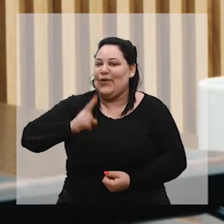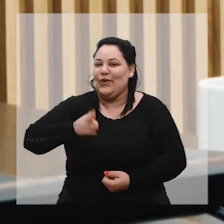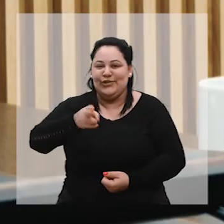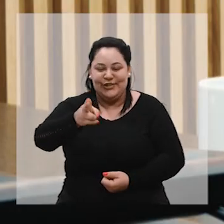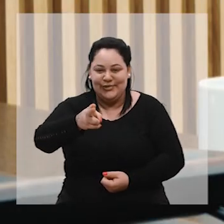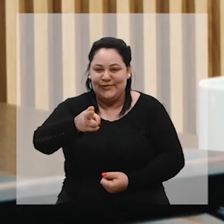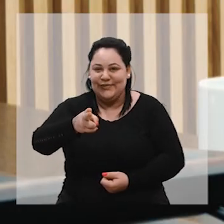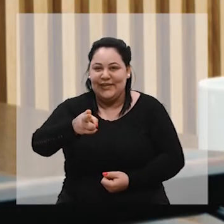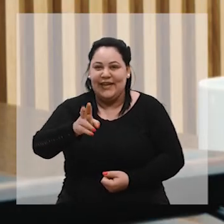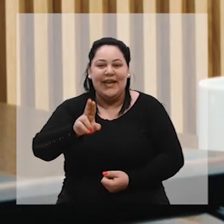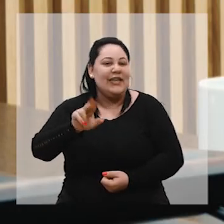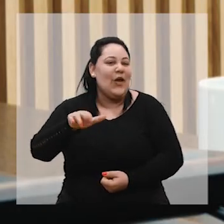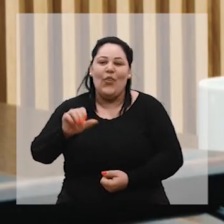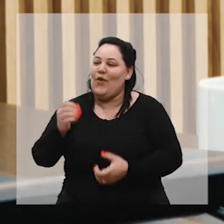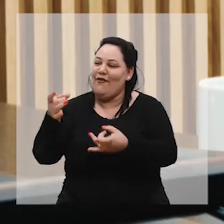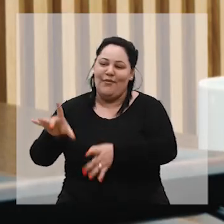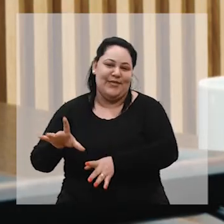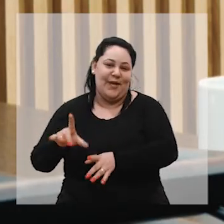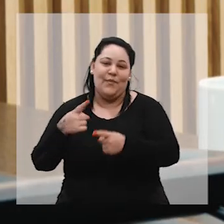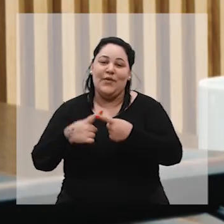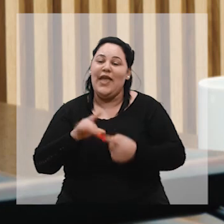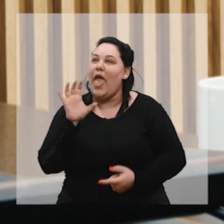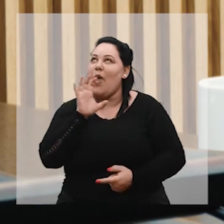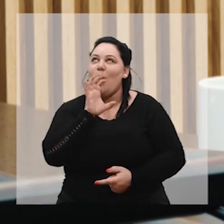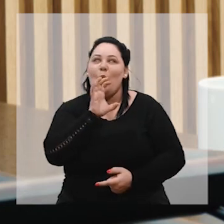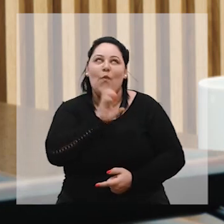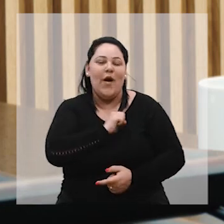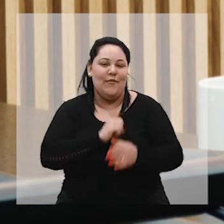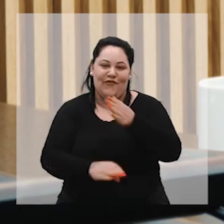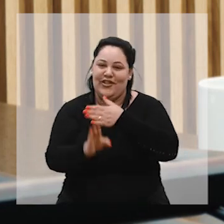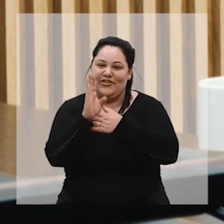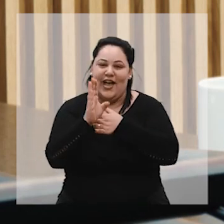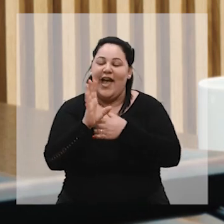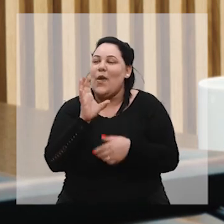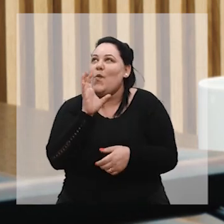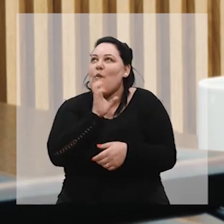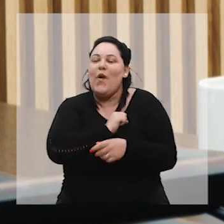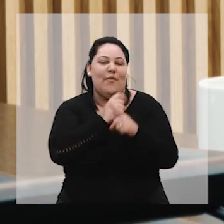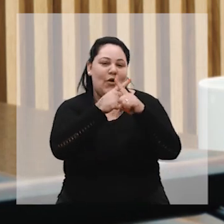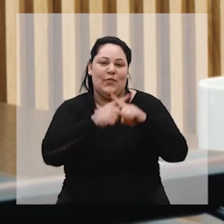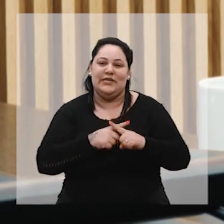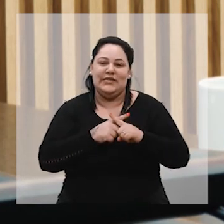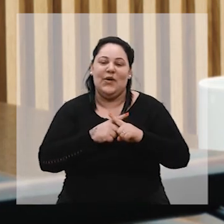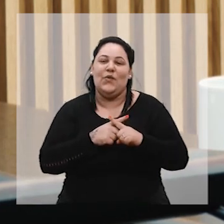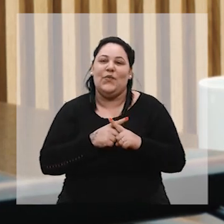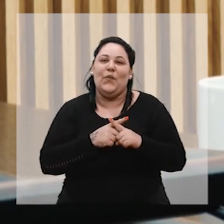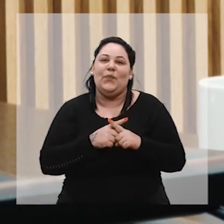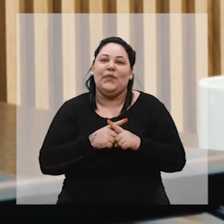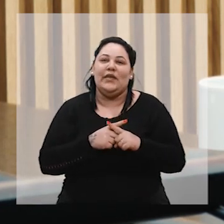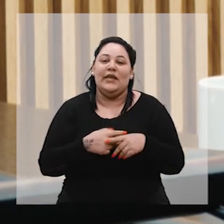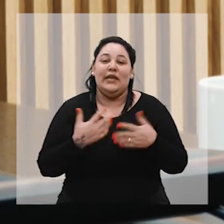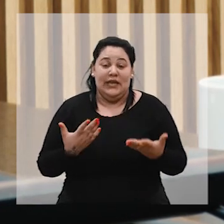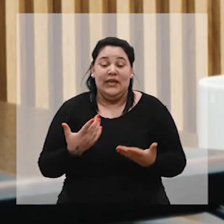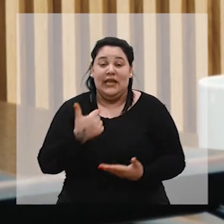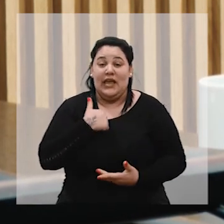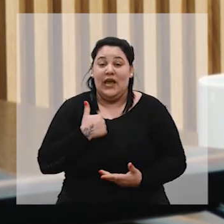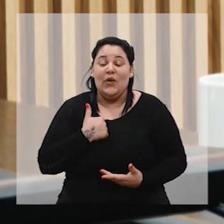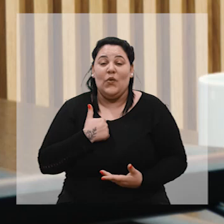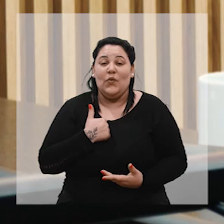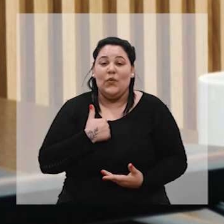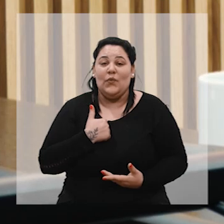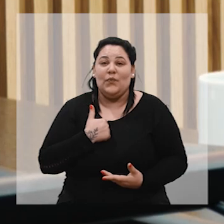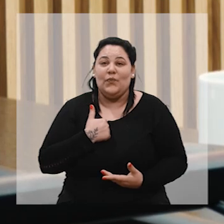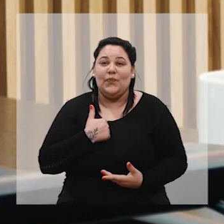continuo e não tenho pretensão de deixar. Porque eu amo isso, sabe, cara? Eu amo viajar, eu amo competir. E realmente,